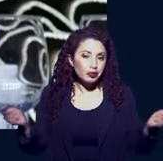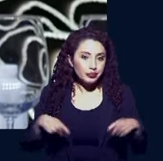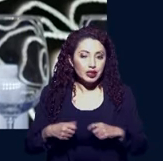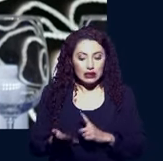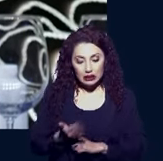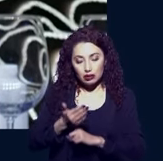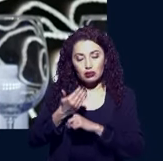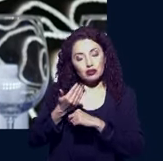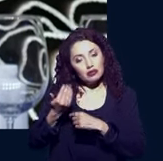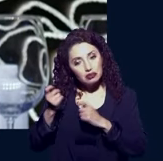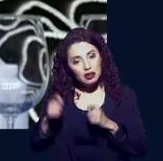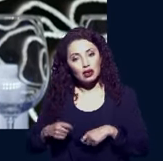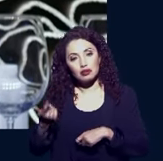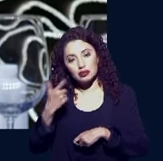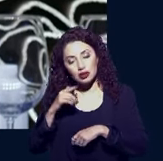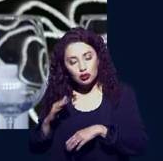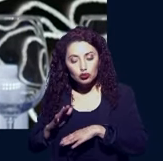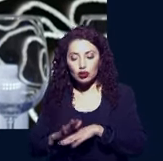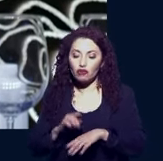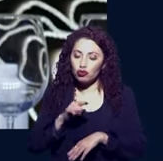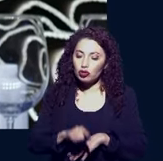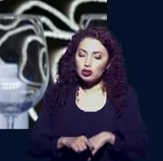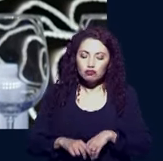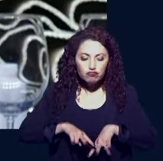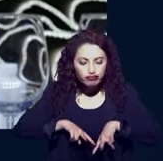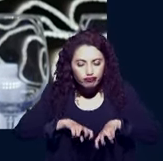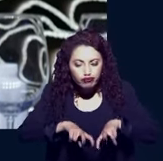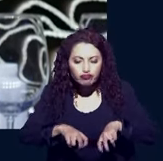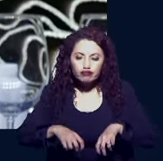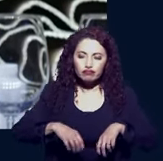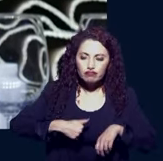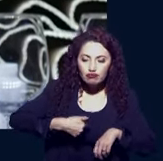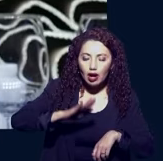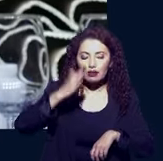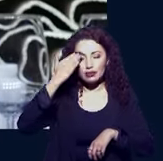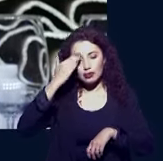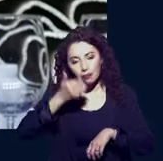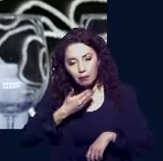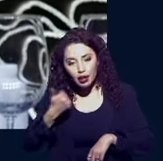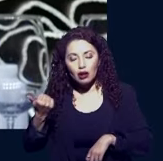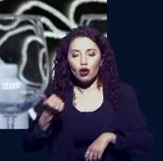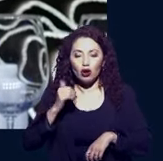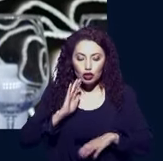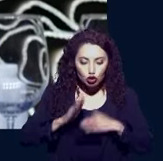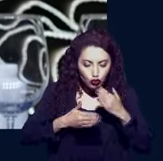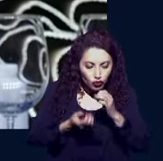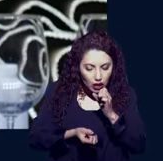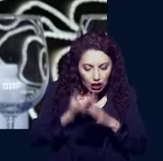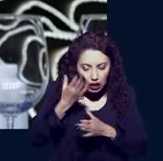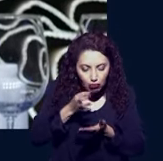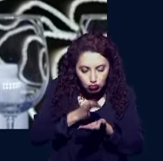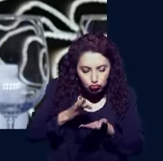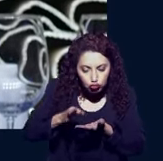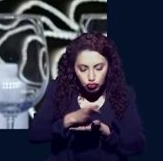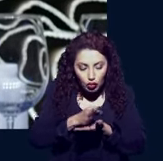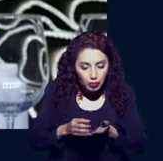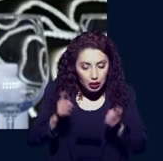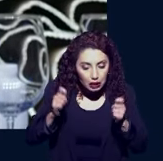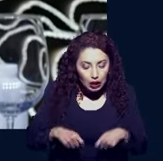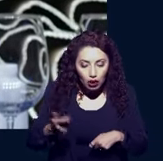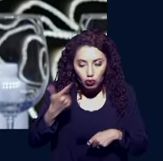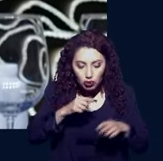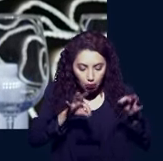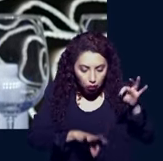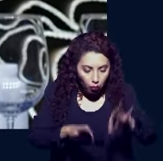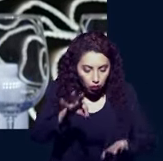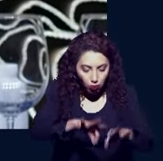vai propiciando você a explorar cada vez mais entender cada vez melhor atividade desenvolver sementes práticas de cultivo que